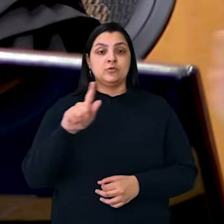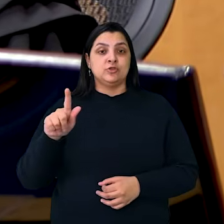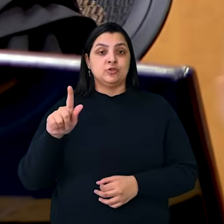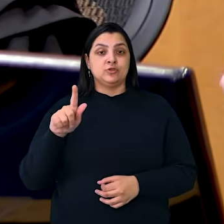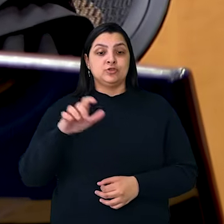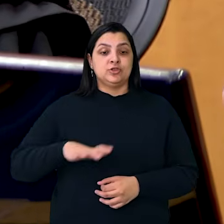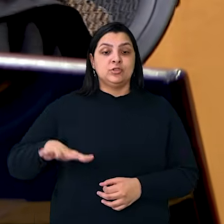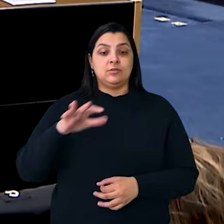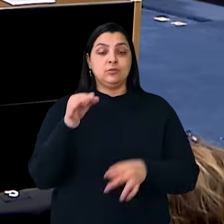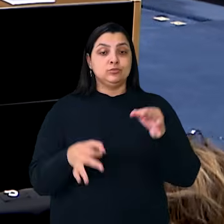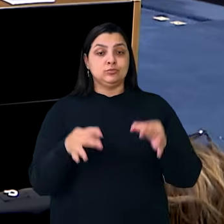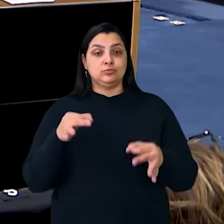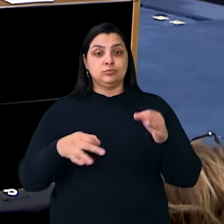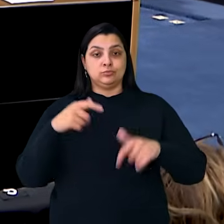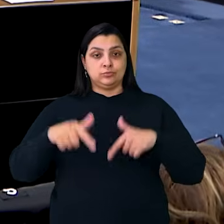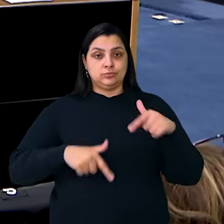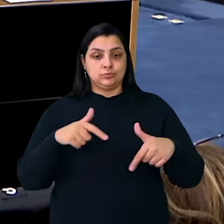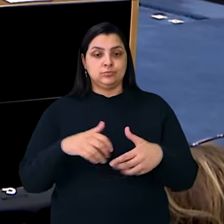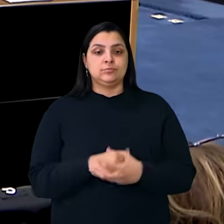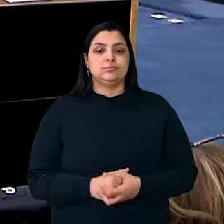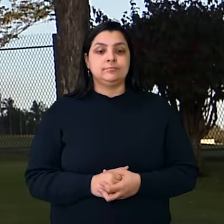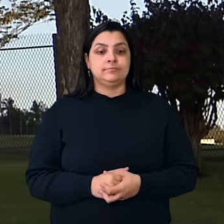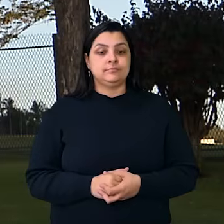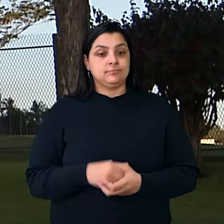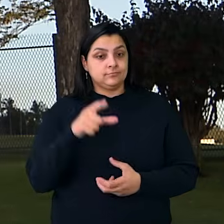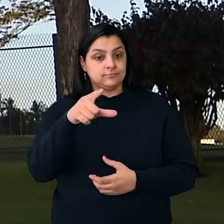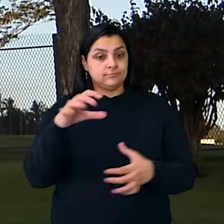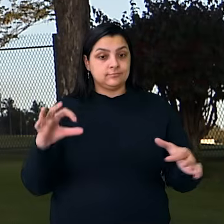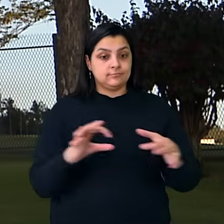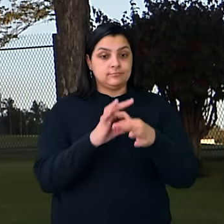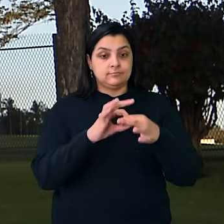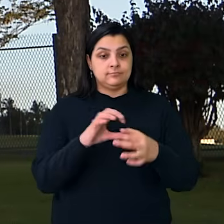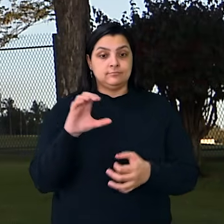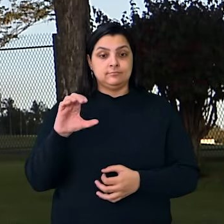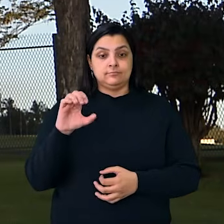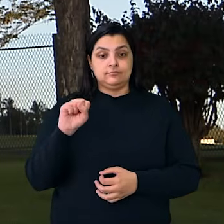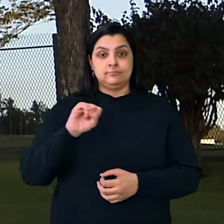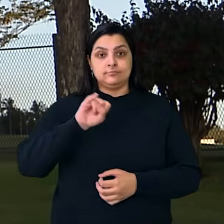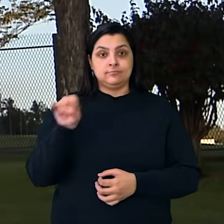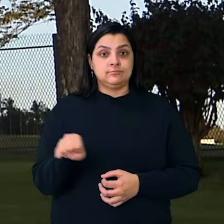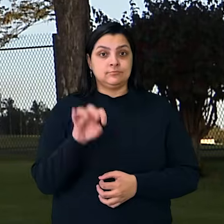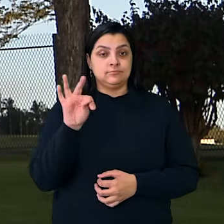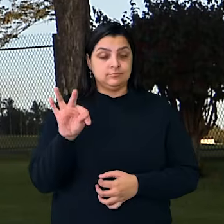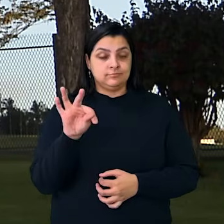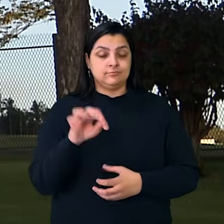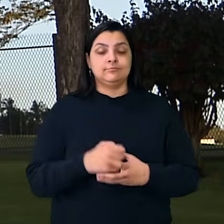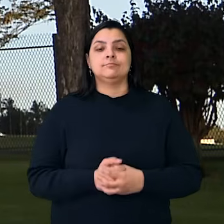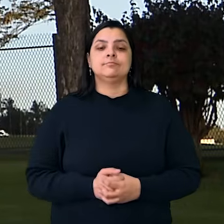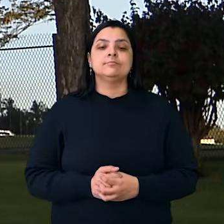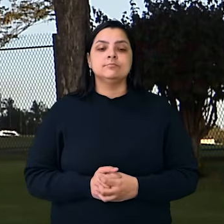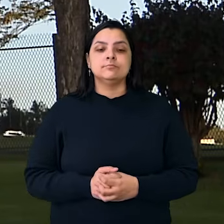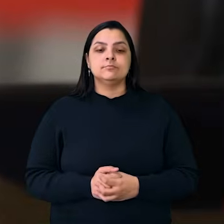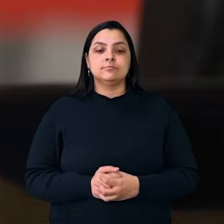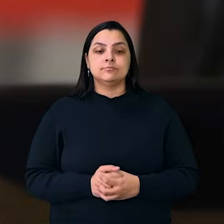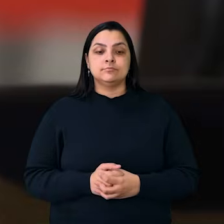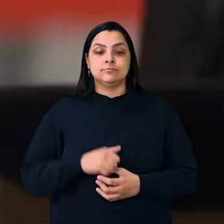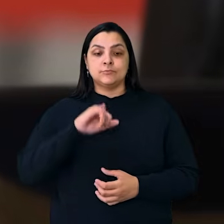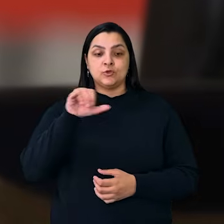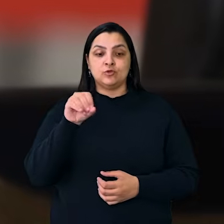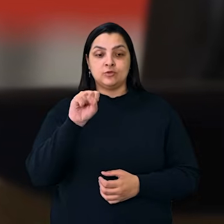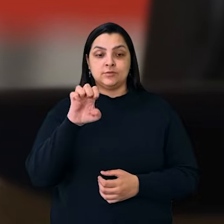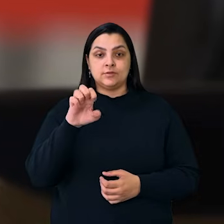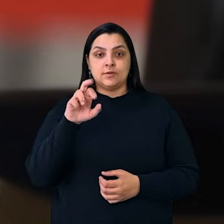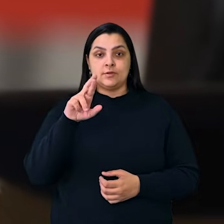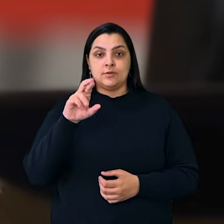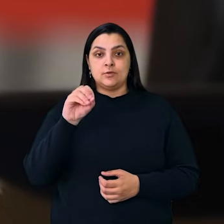função de Corregedor-Geral da Justiça do Trabalho. O cargo é vinculado ao Conselho Superior da Justiça do Trabalho. José